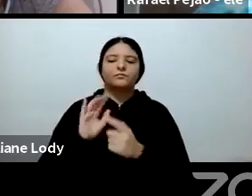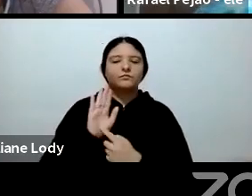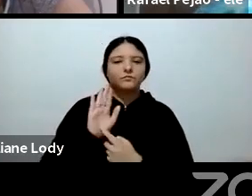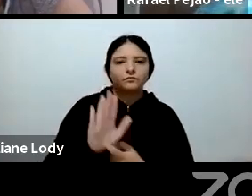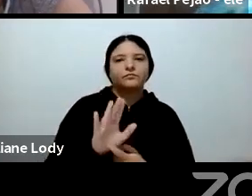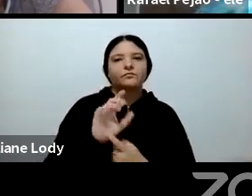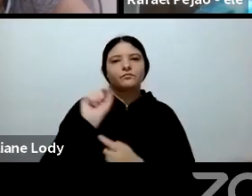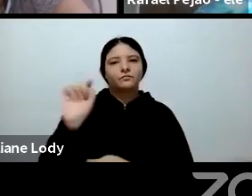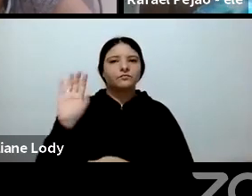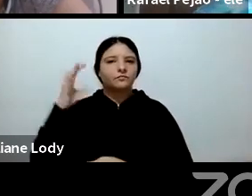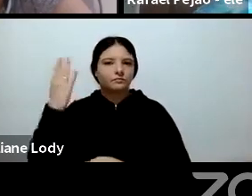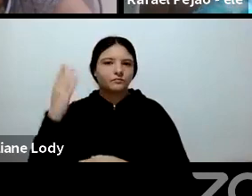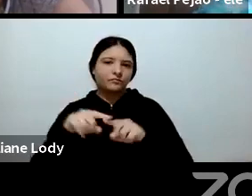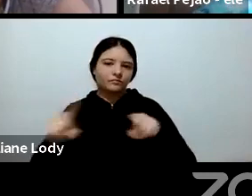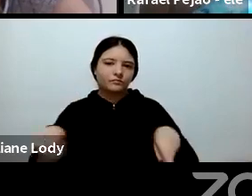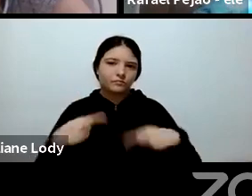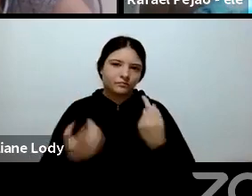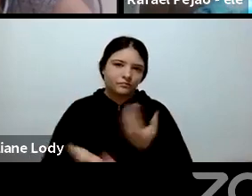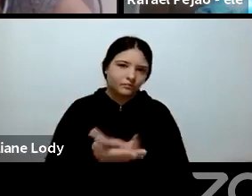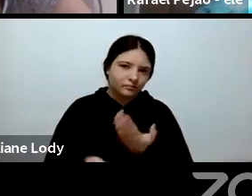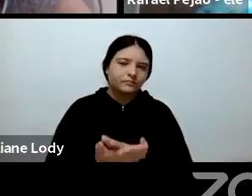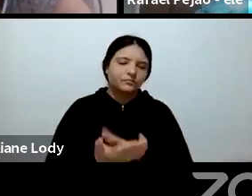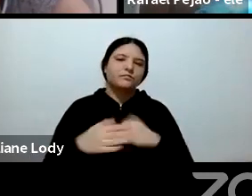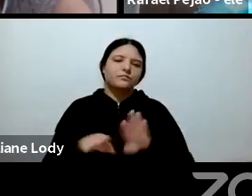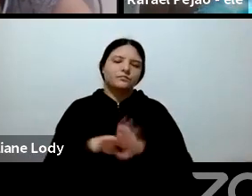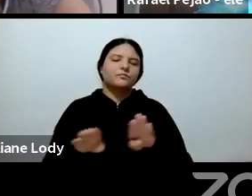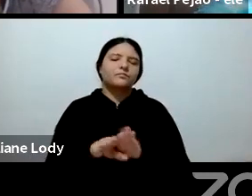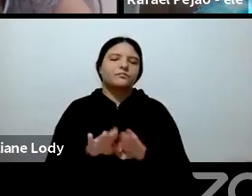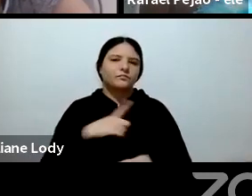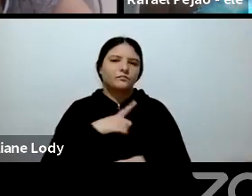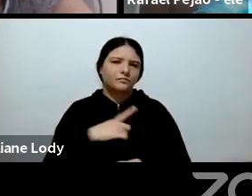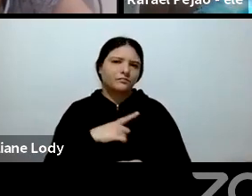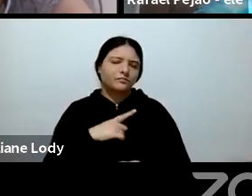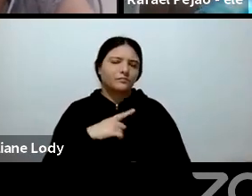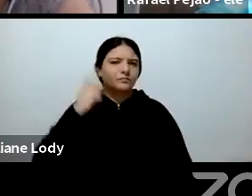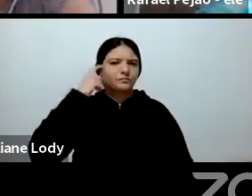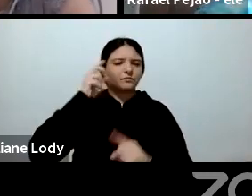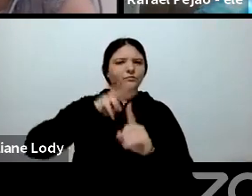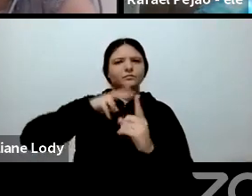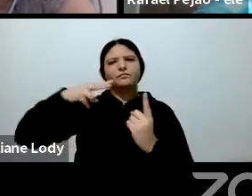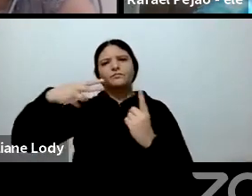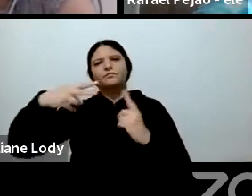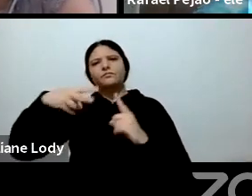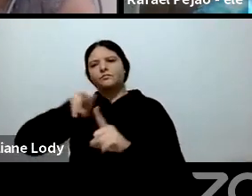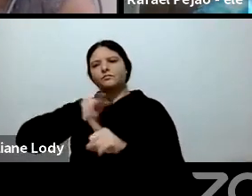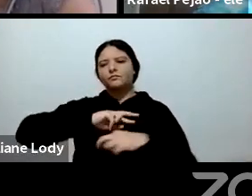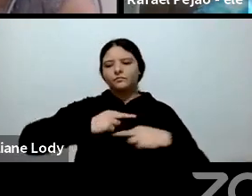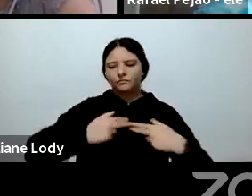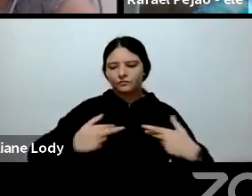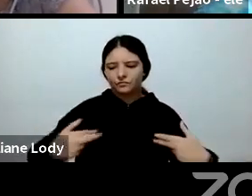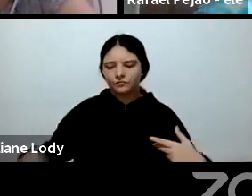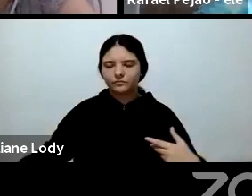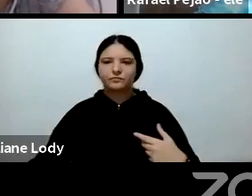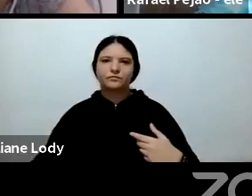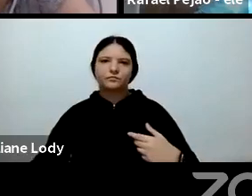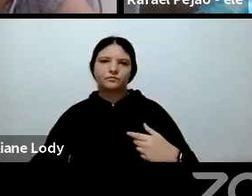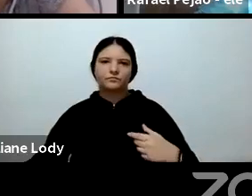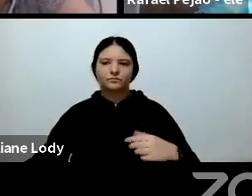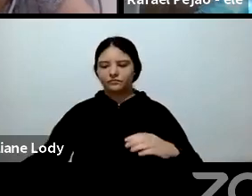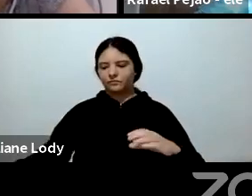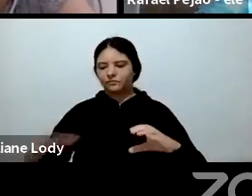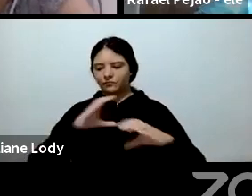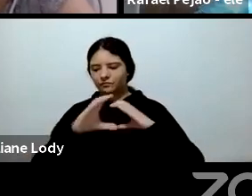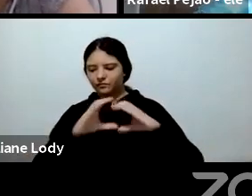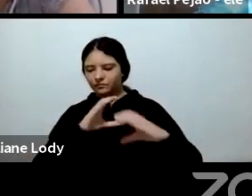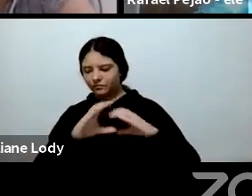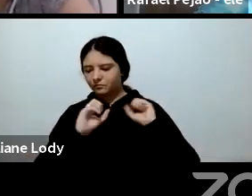situações de sala de aula envolvem múltiplas dimensões, né, da comunicação, né, que pode ser, por